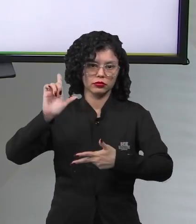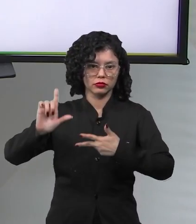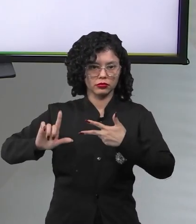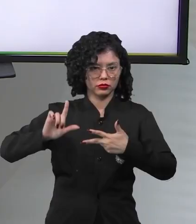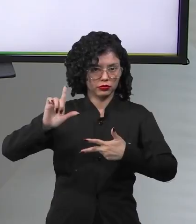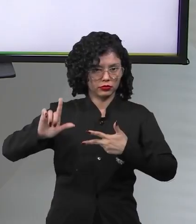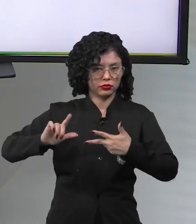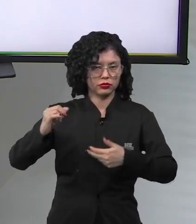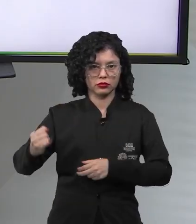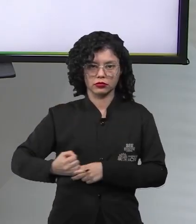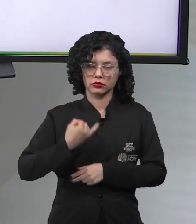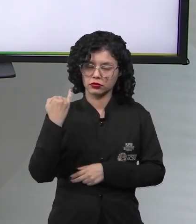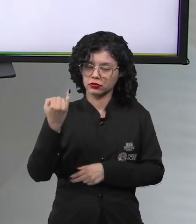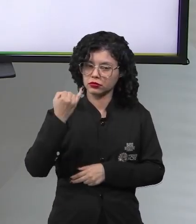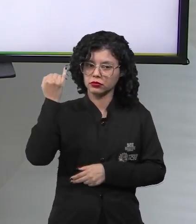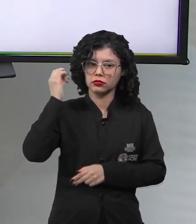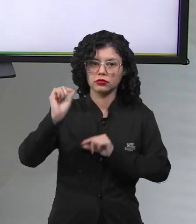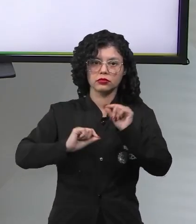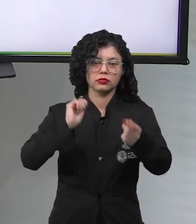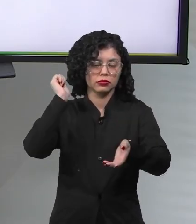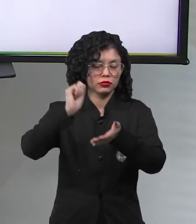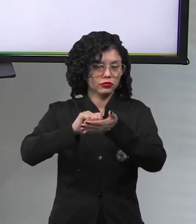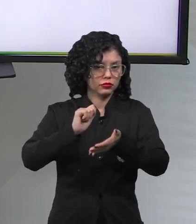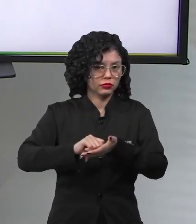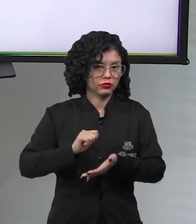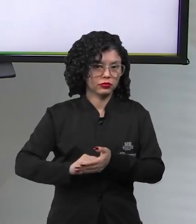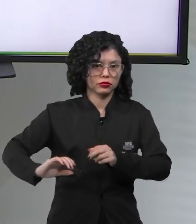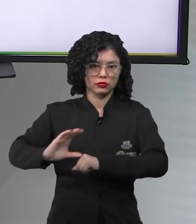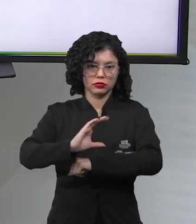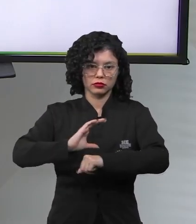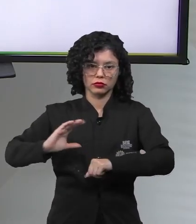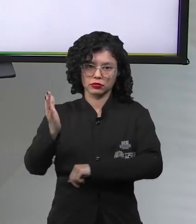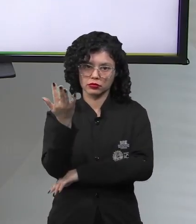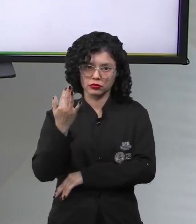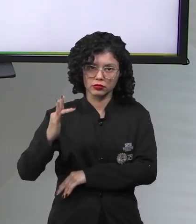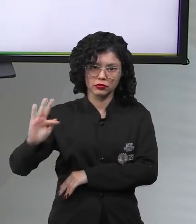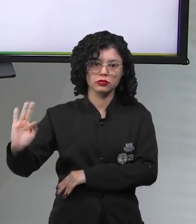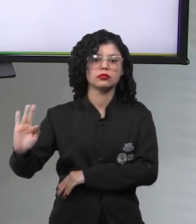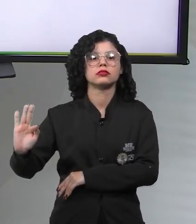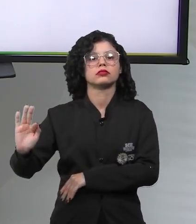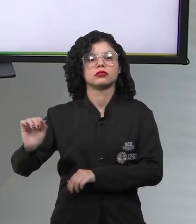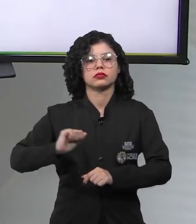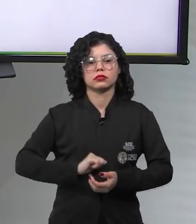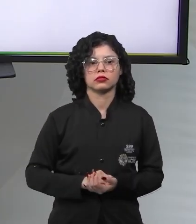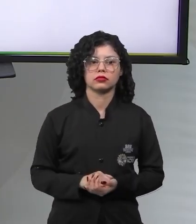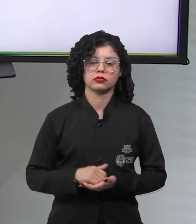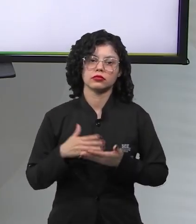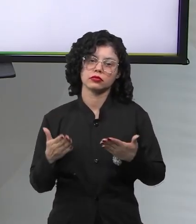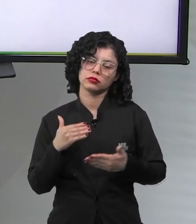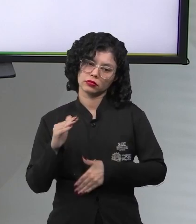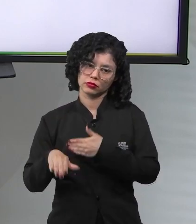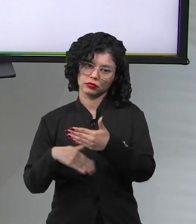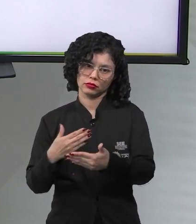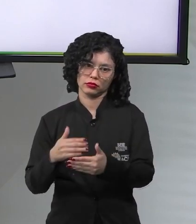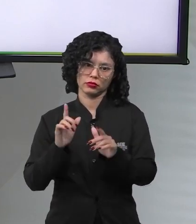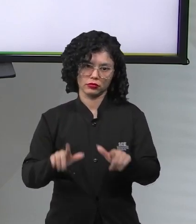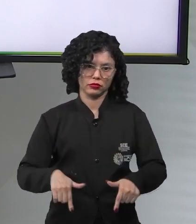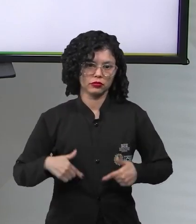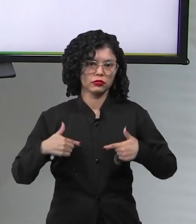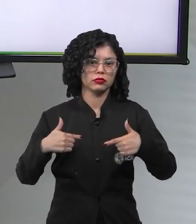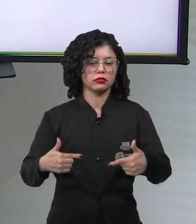legislação, principalmente naquilo que é descrito na Constituição brasileira, graças a esses processos de luta